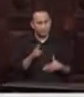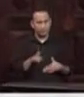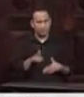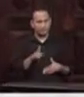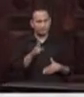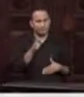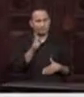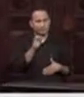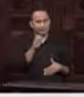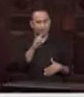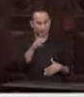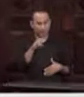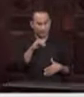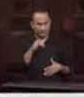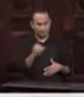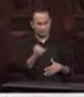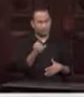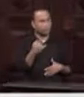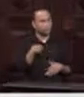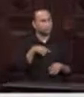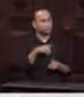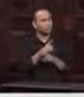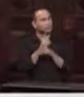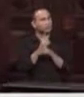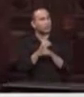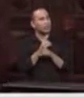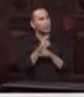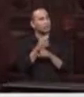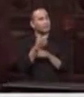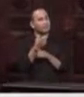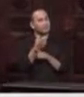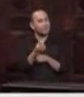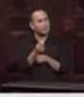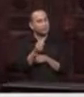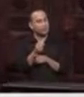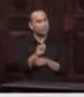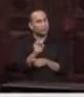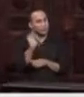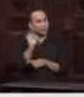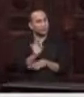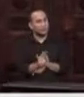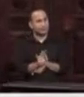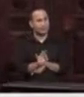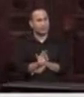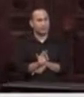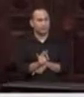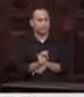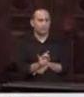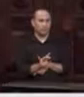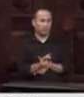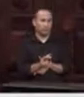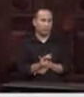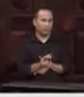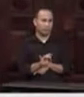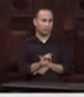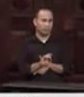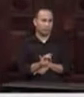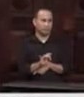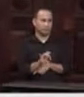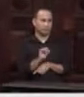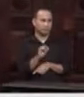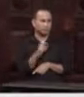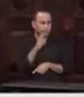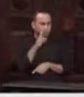FAPERJ, nós vamos encontrar um total de 28% apenas do